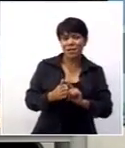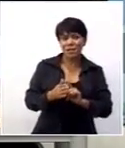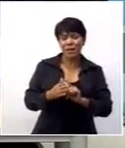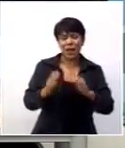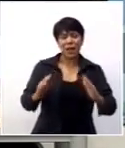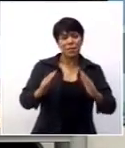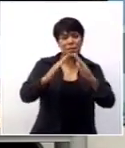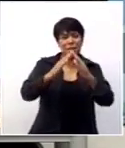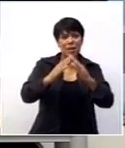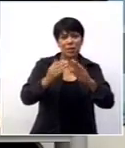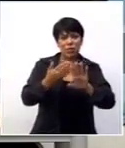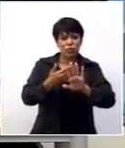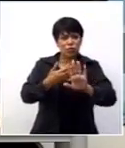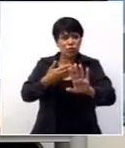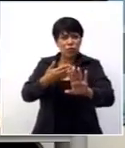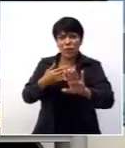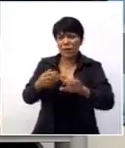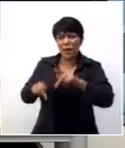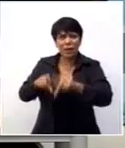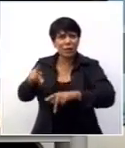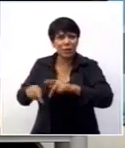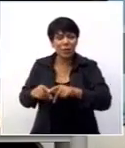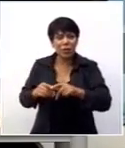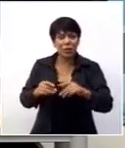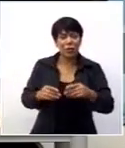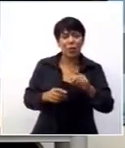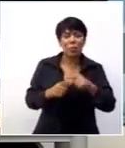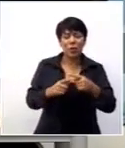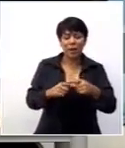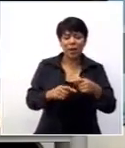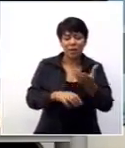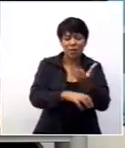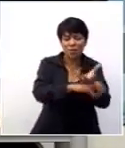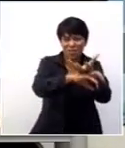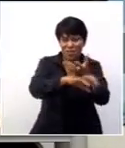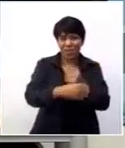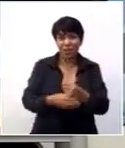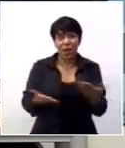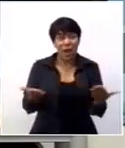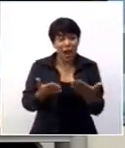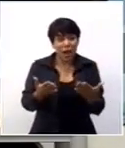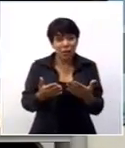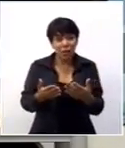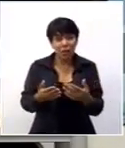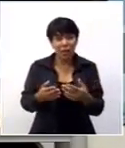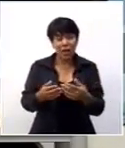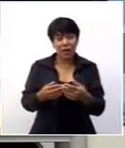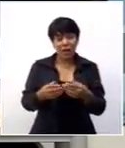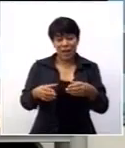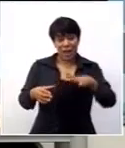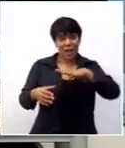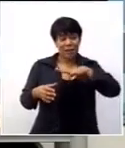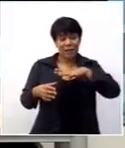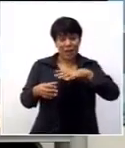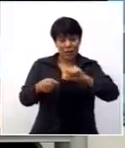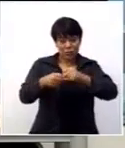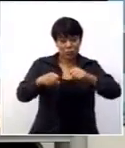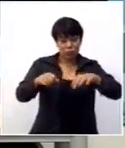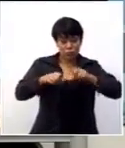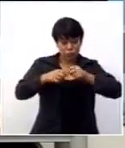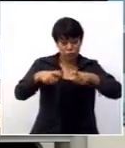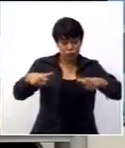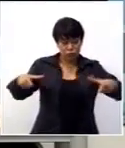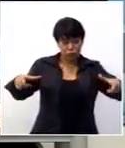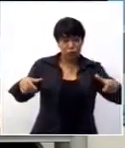né? No meio do deserto. Quando você olha hoje, as 3 pirâmides estão ali, e do lado, assim, um pouco mais do lado, você já encontra uma